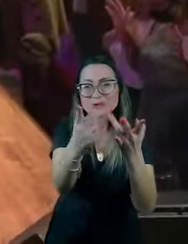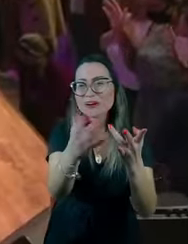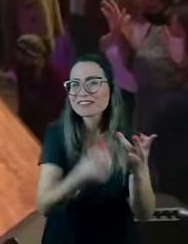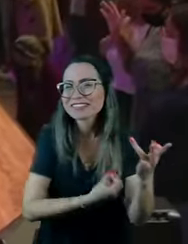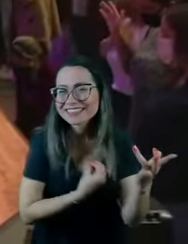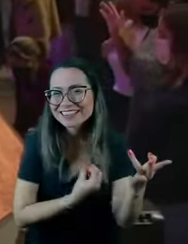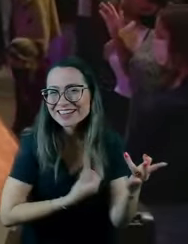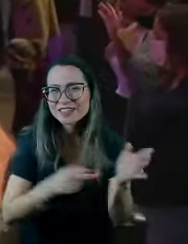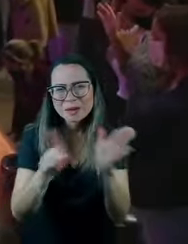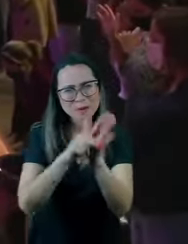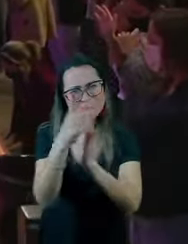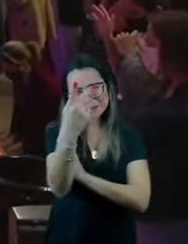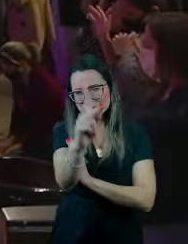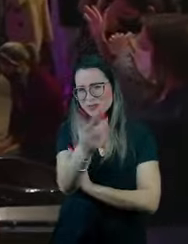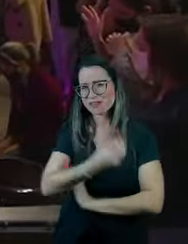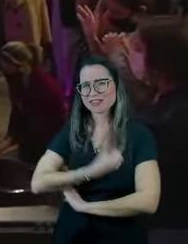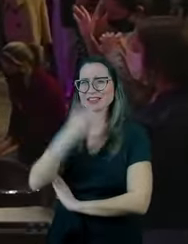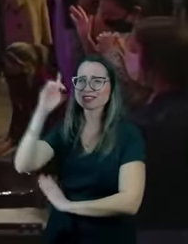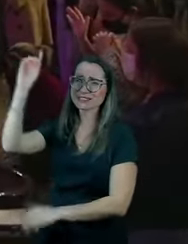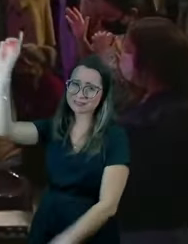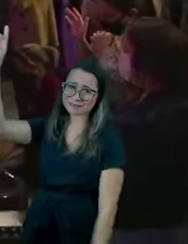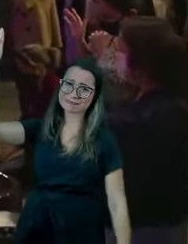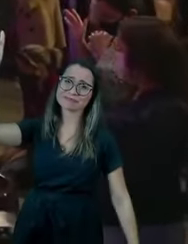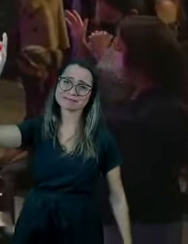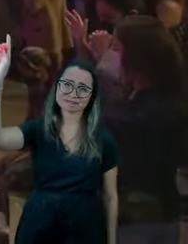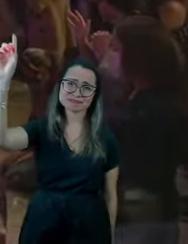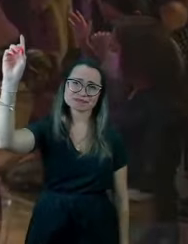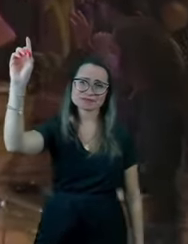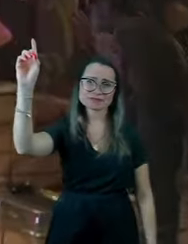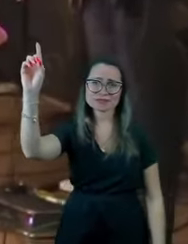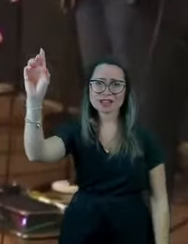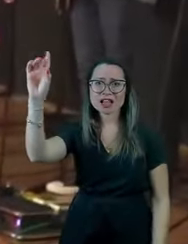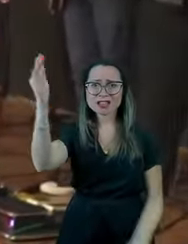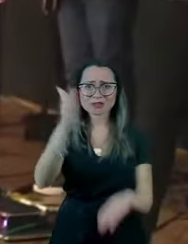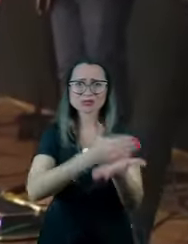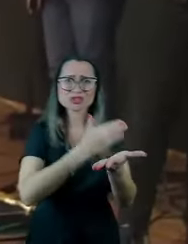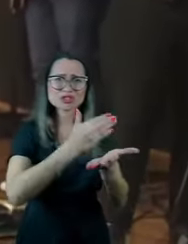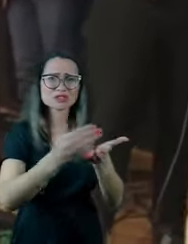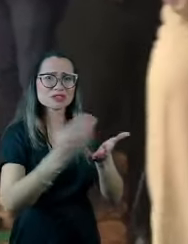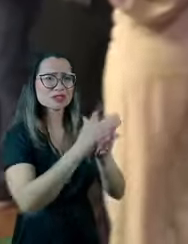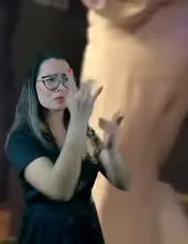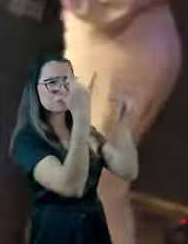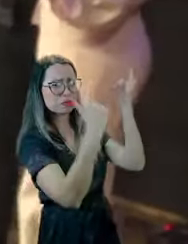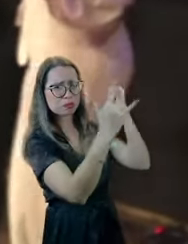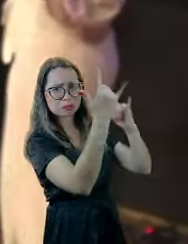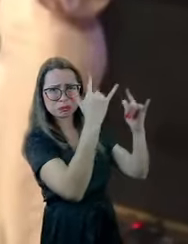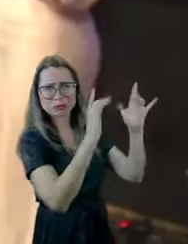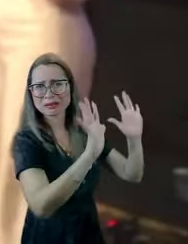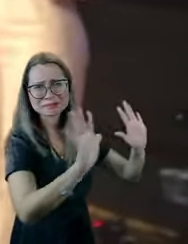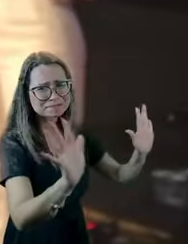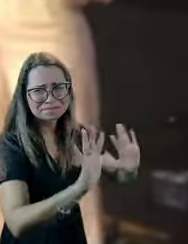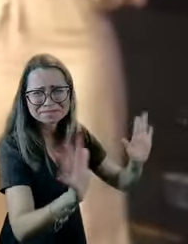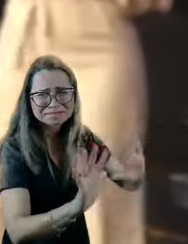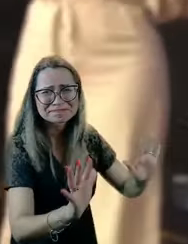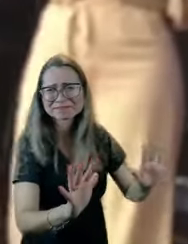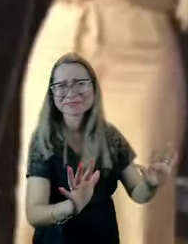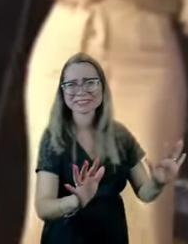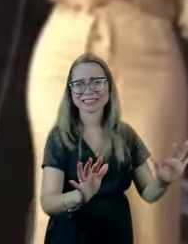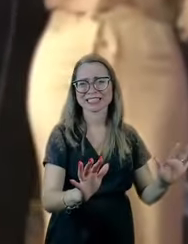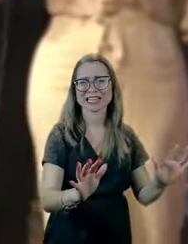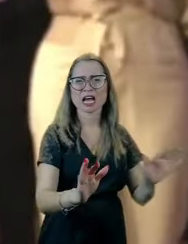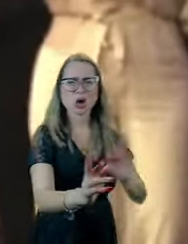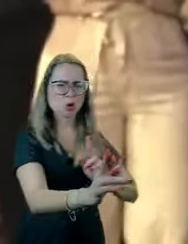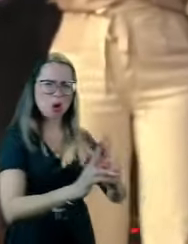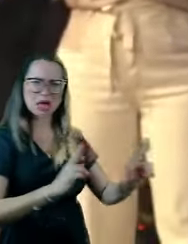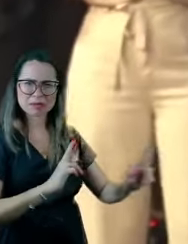é dEle. Ele não vai mais te dividir com entretenimento. Ele não vai mais te dividir com as mesas